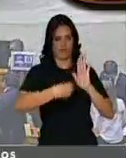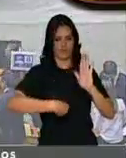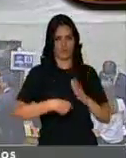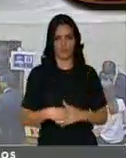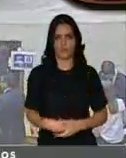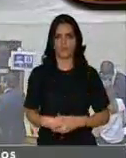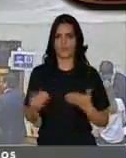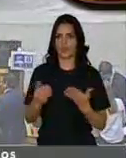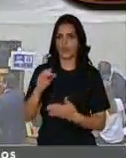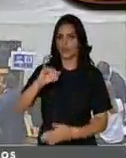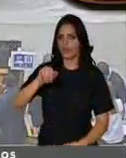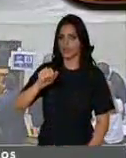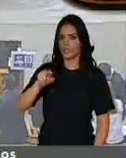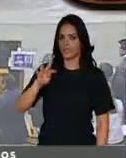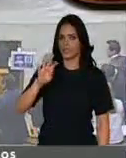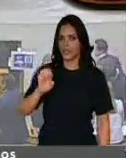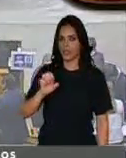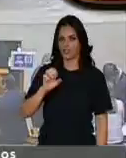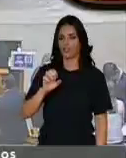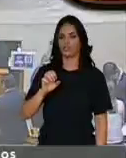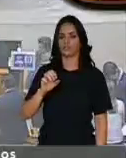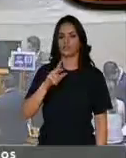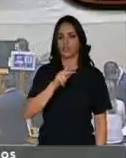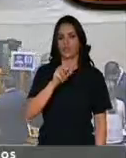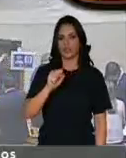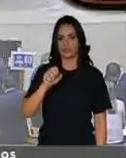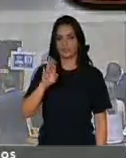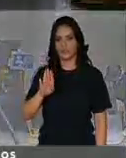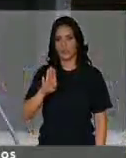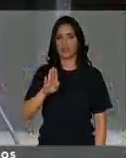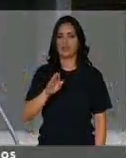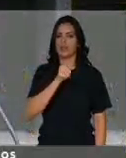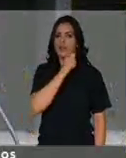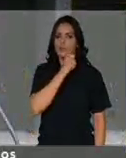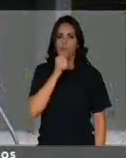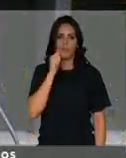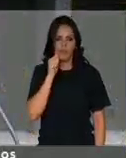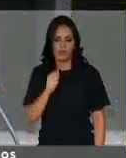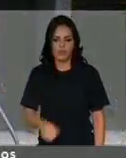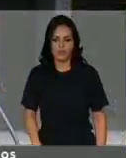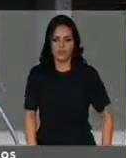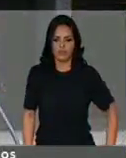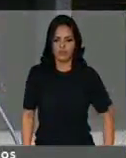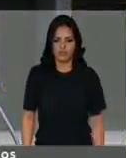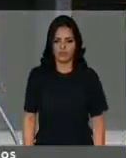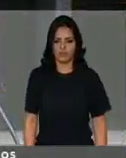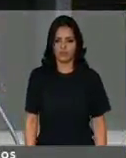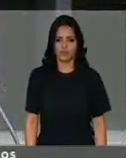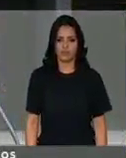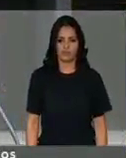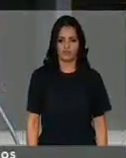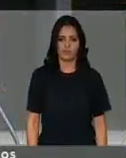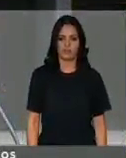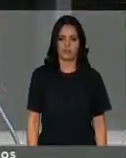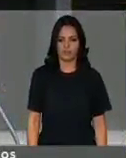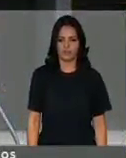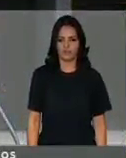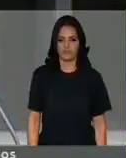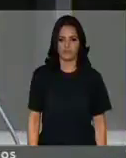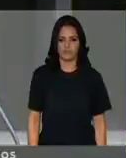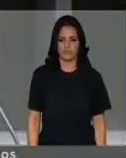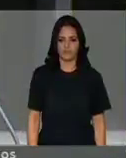a deputada Janete Capiberibe, PSB, Amapá. E dos povos Galibi Maruorno, Galibi Calinã